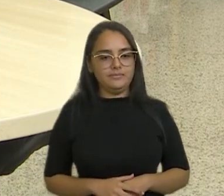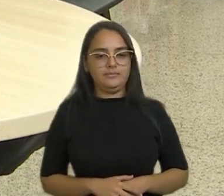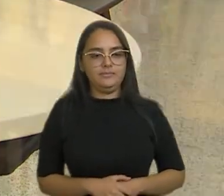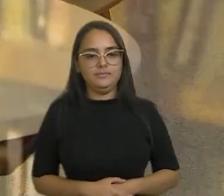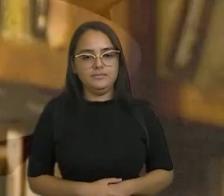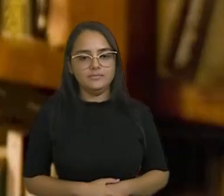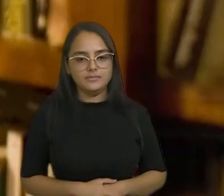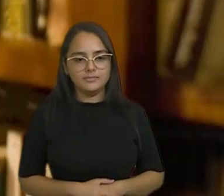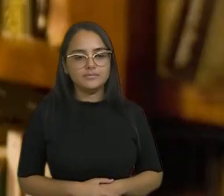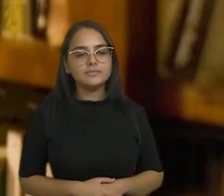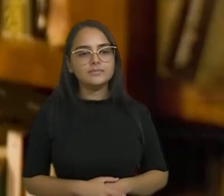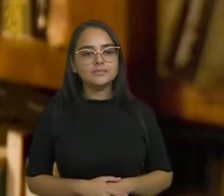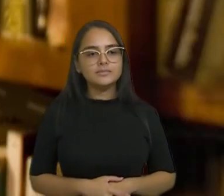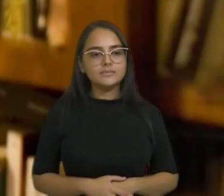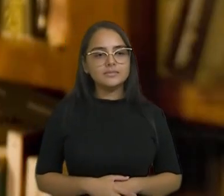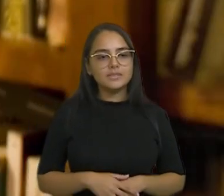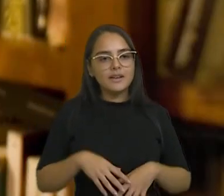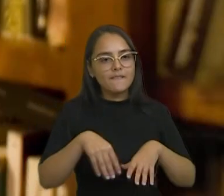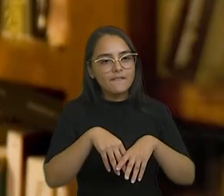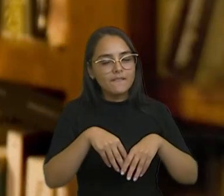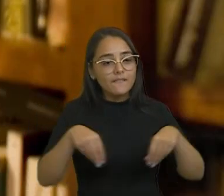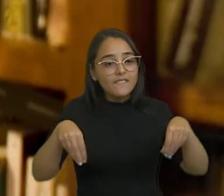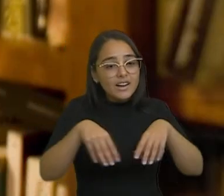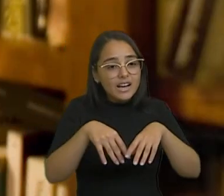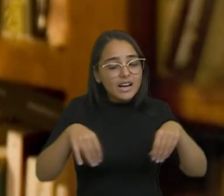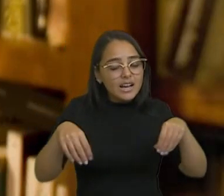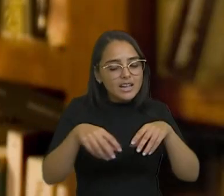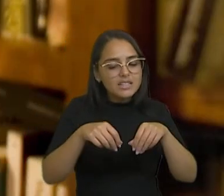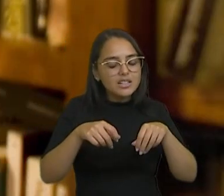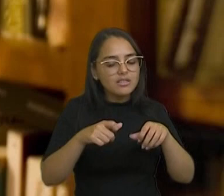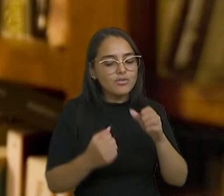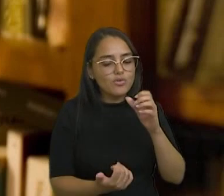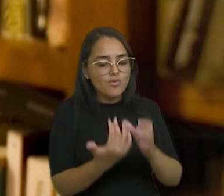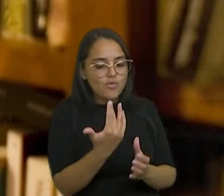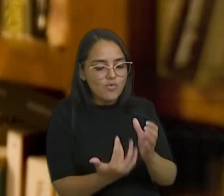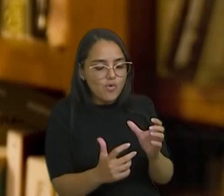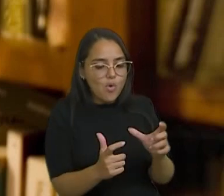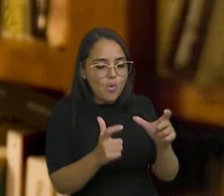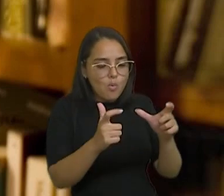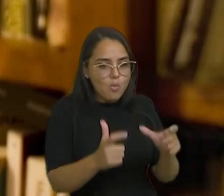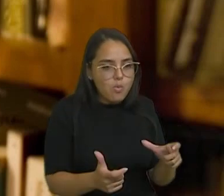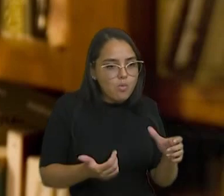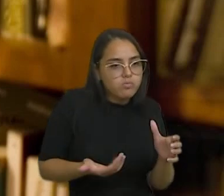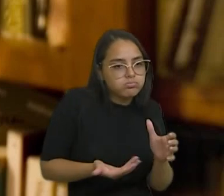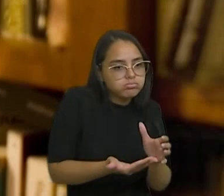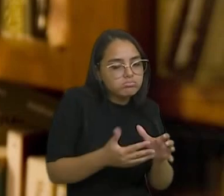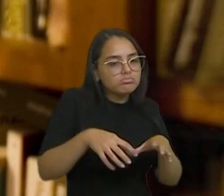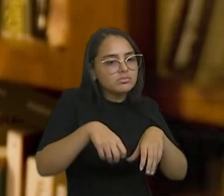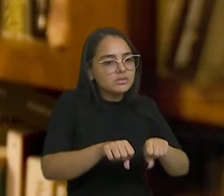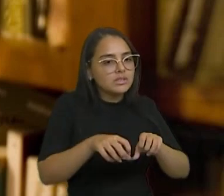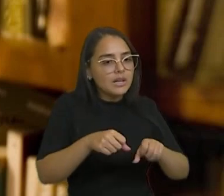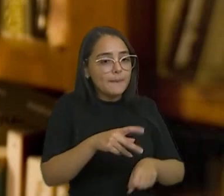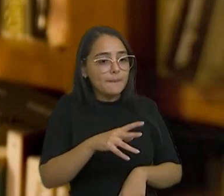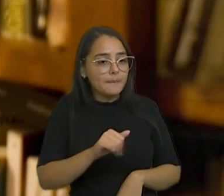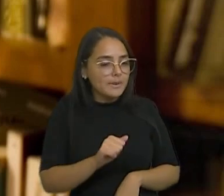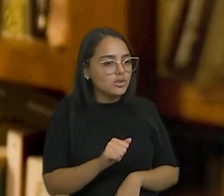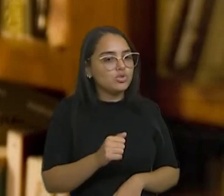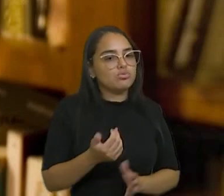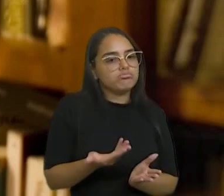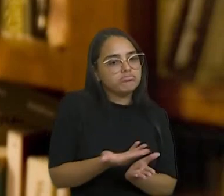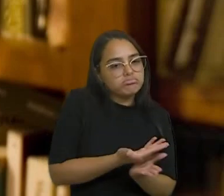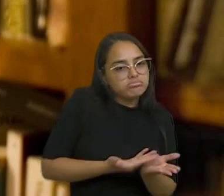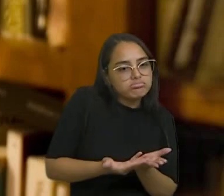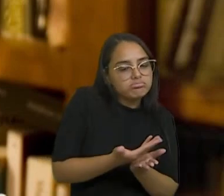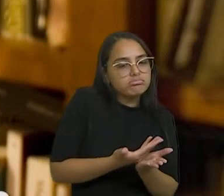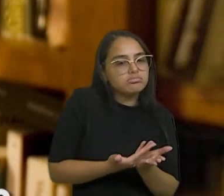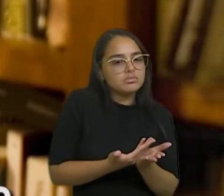para a gente. Fragmentos. Farinha, forno, massa, beiju, prensa,